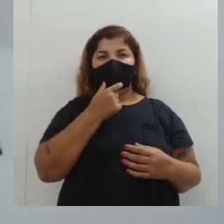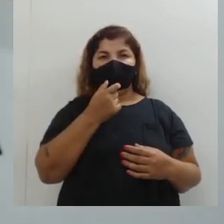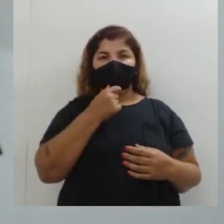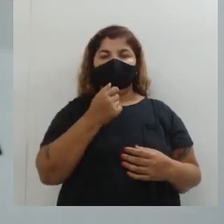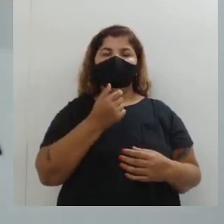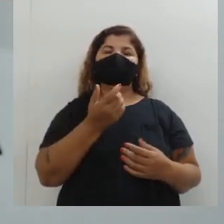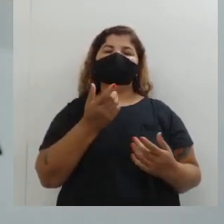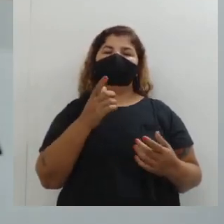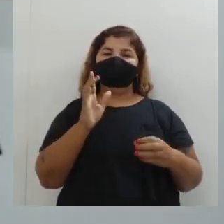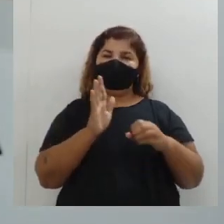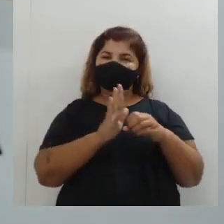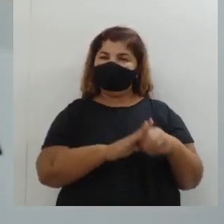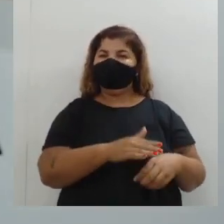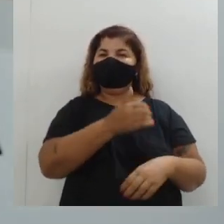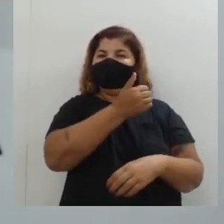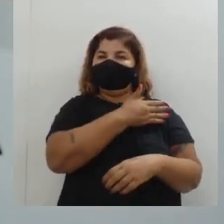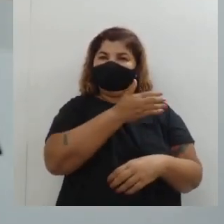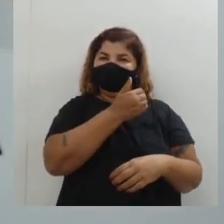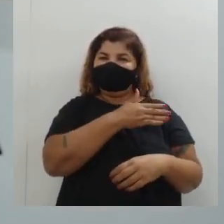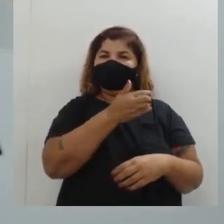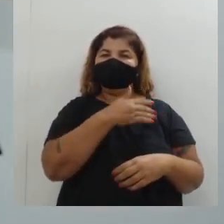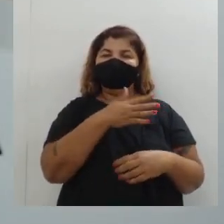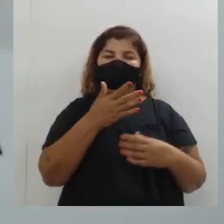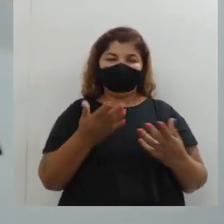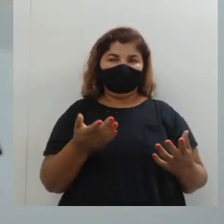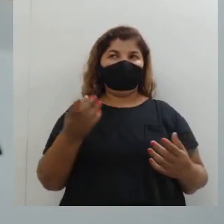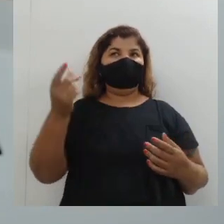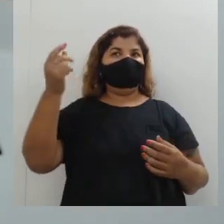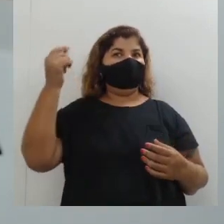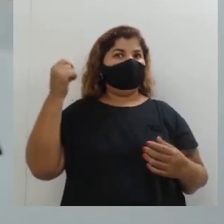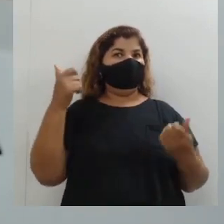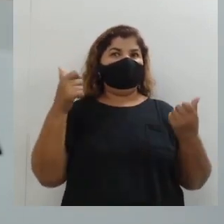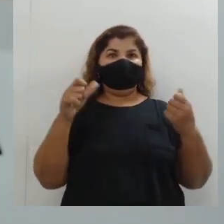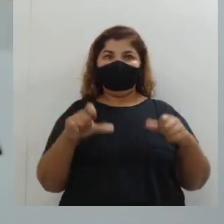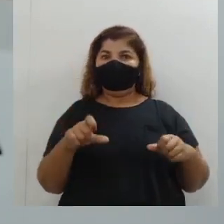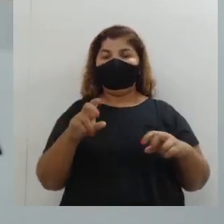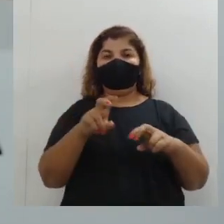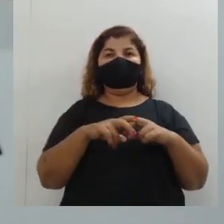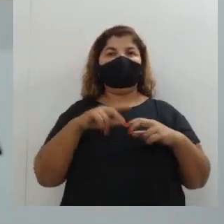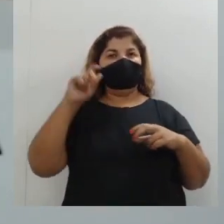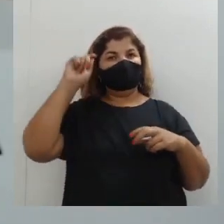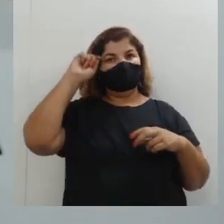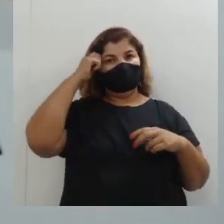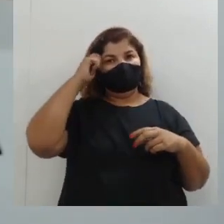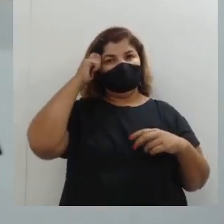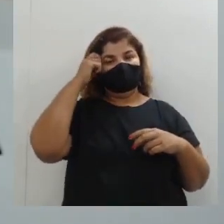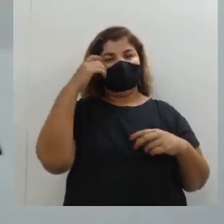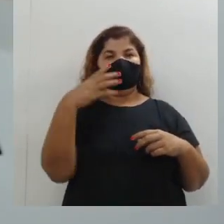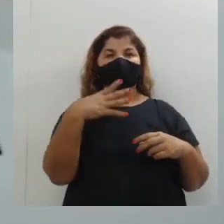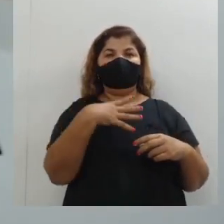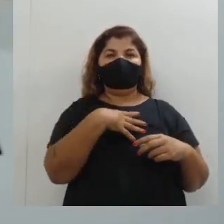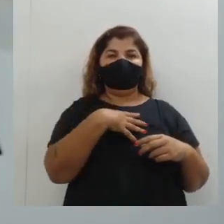muito preconceito. Se hoje as pessoas sofrem, imagine naquele tempo, e negro, né? Filho de